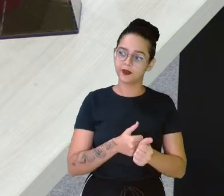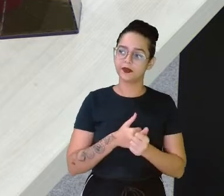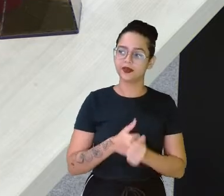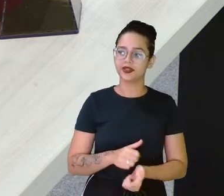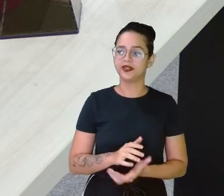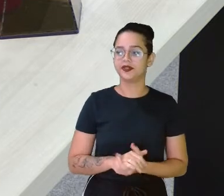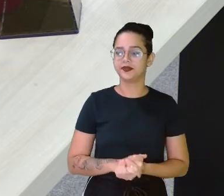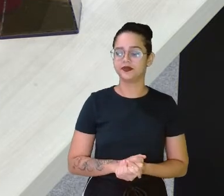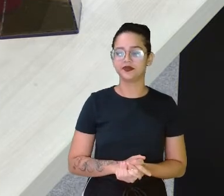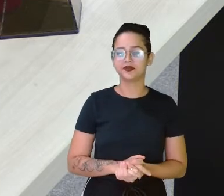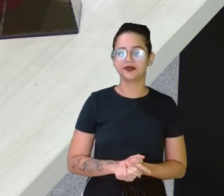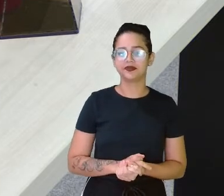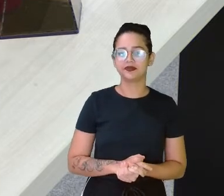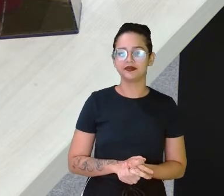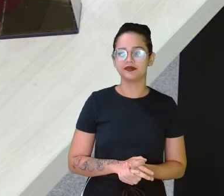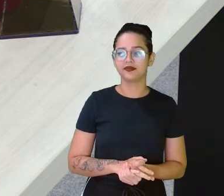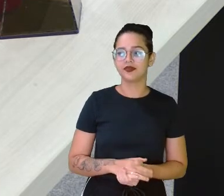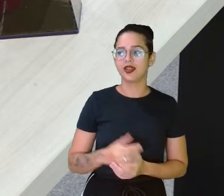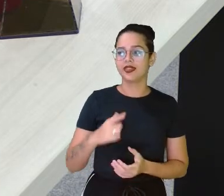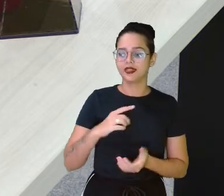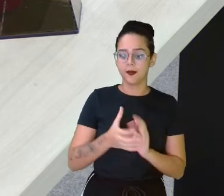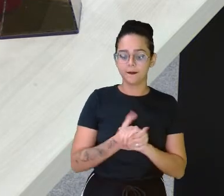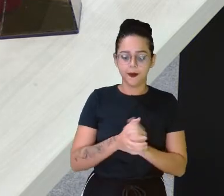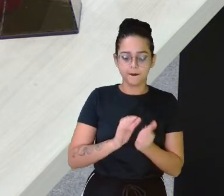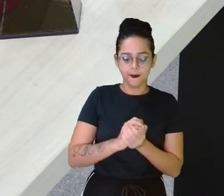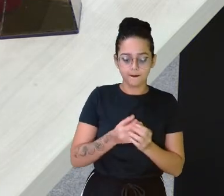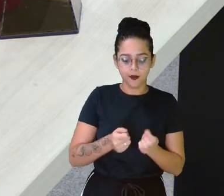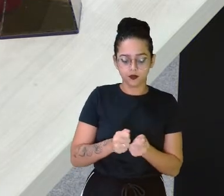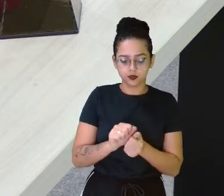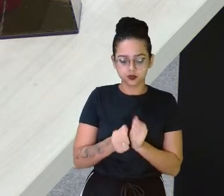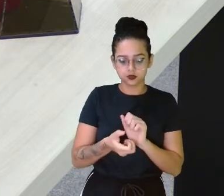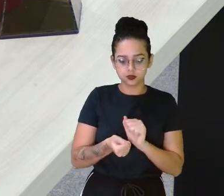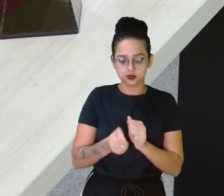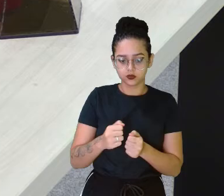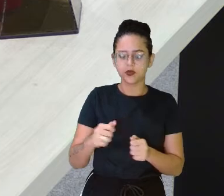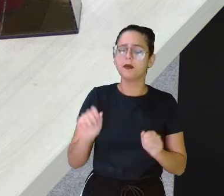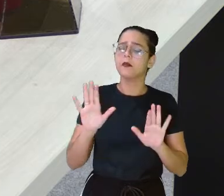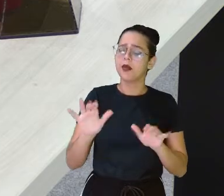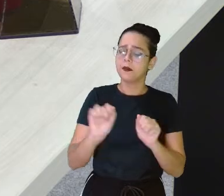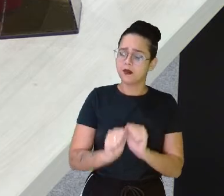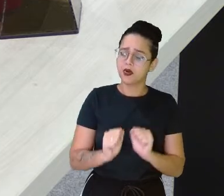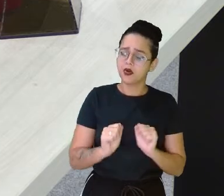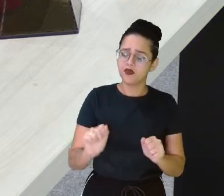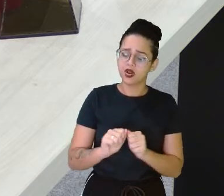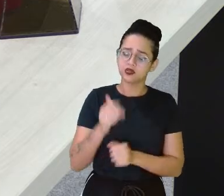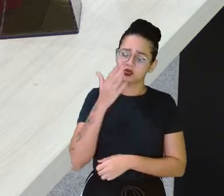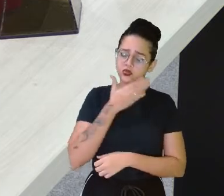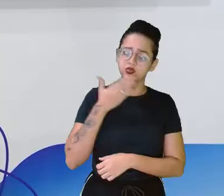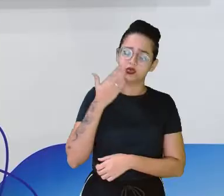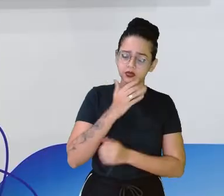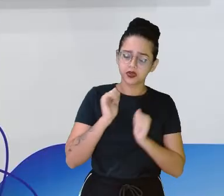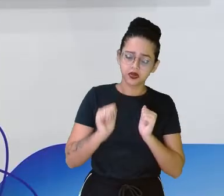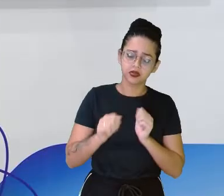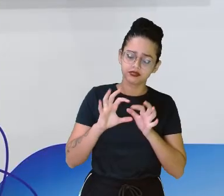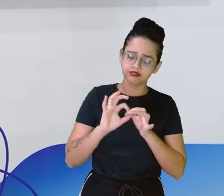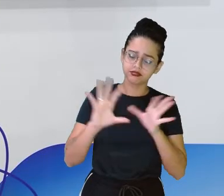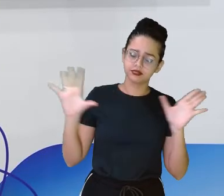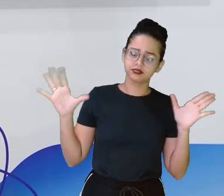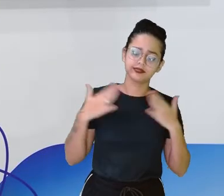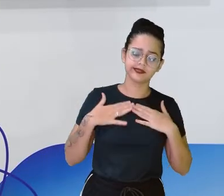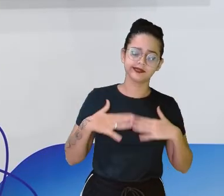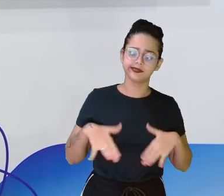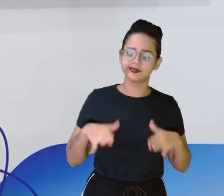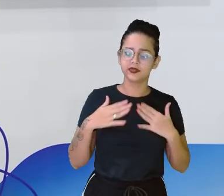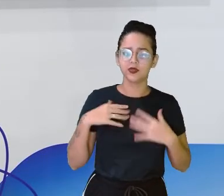acompanharem. Eu tenho massa de modelar que isso faz com jujuba tranquilamente, tá? Com jujuba vocês